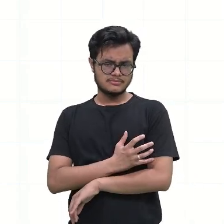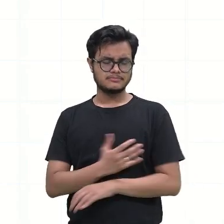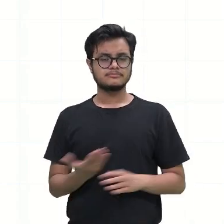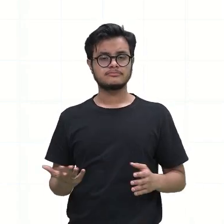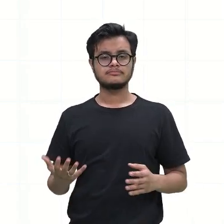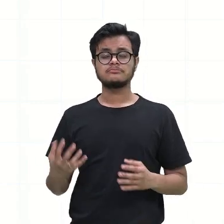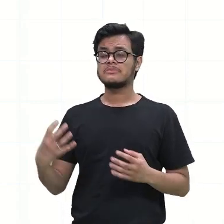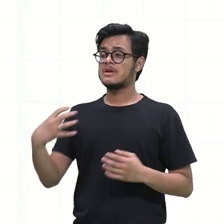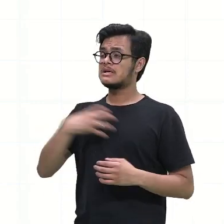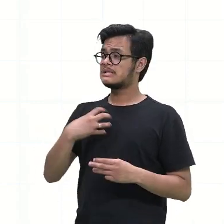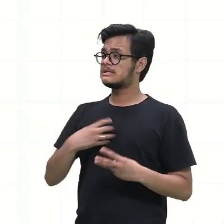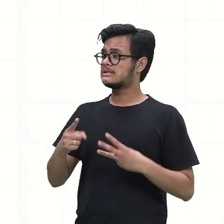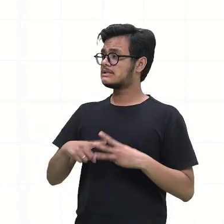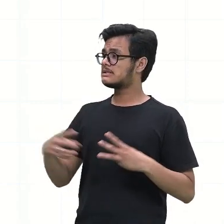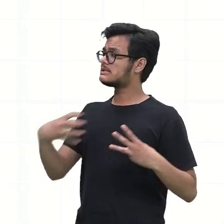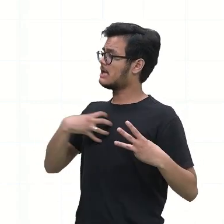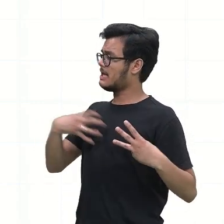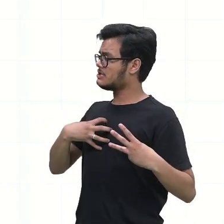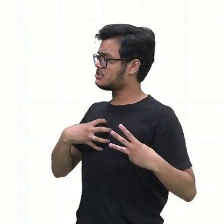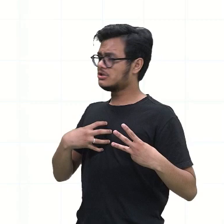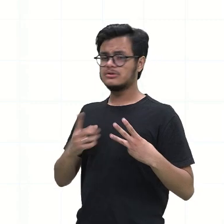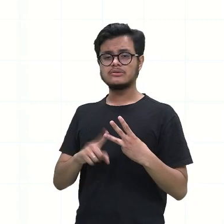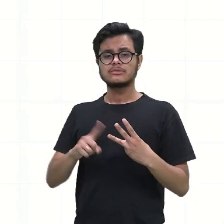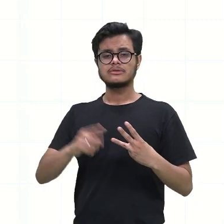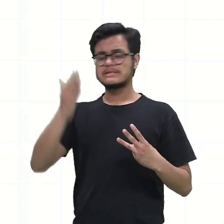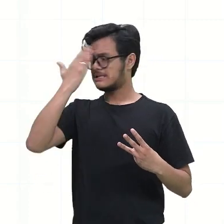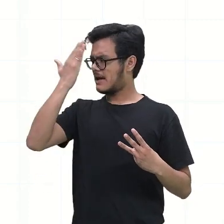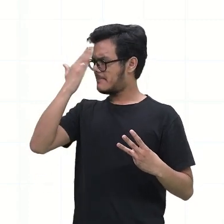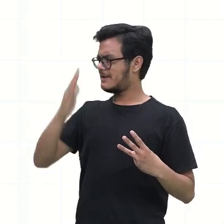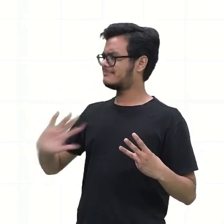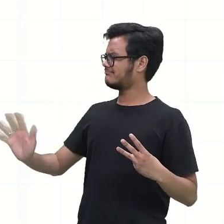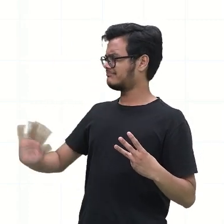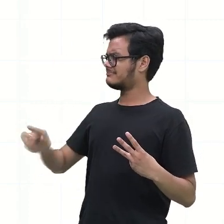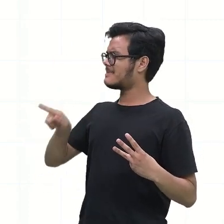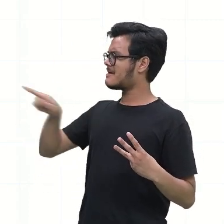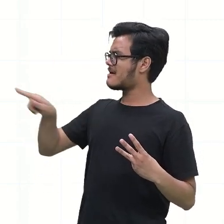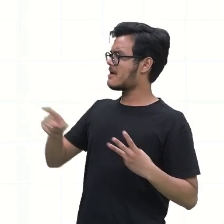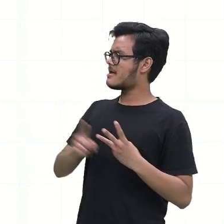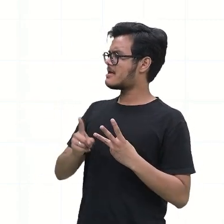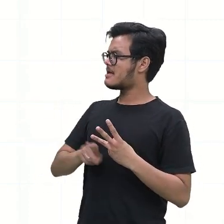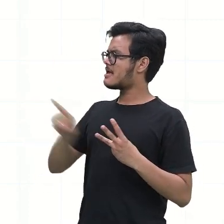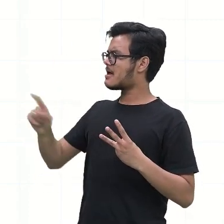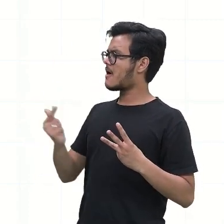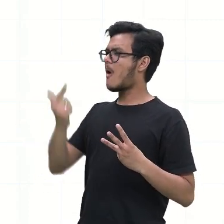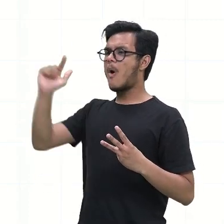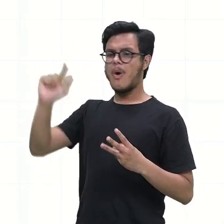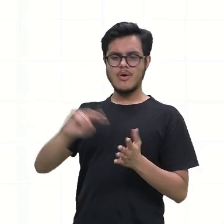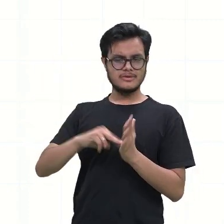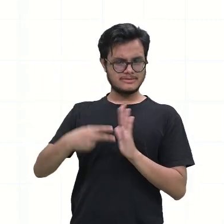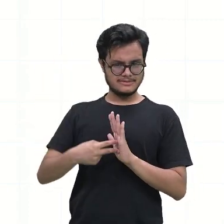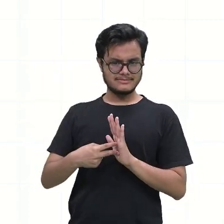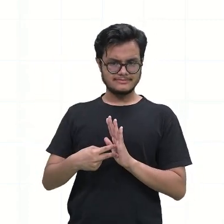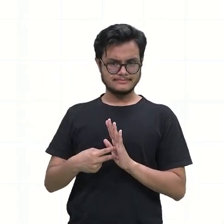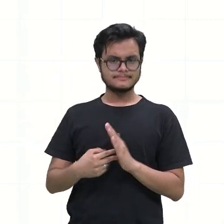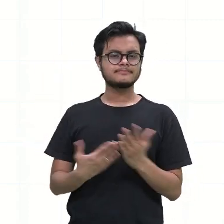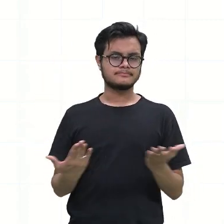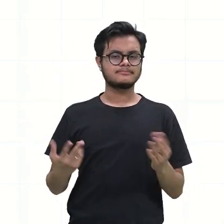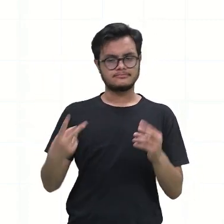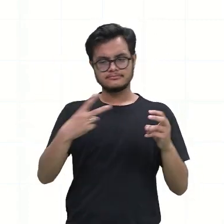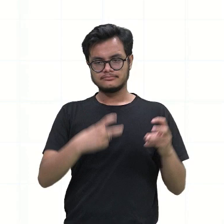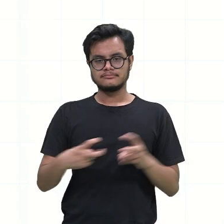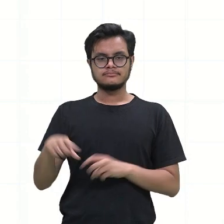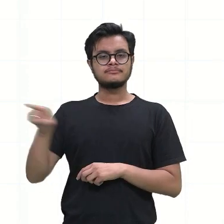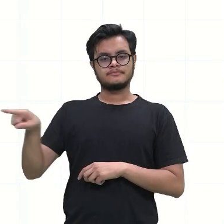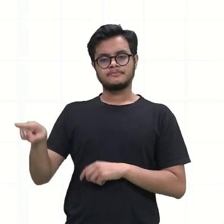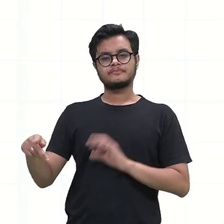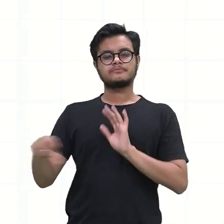Sentir também pode indicar um estado. Saber, não, né? Saber ele já pode indicar um outro sentido. Então, notem aí que